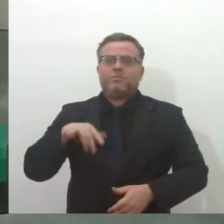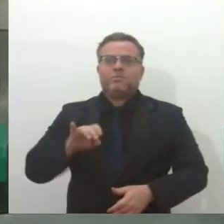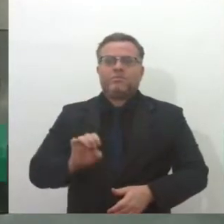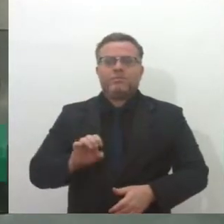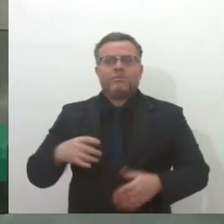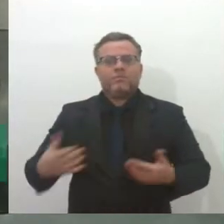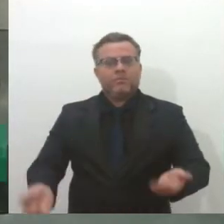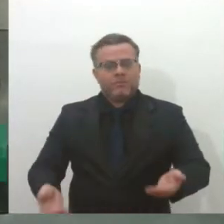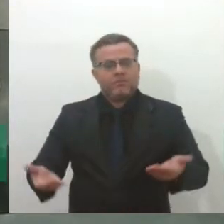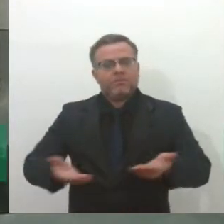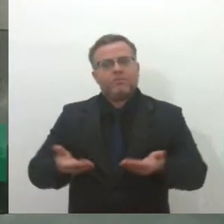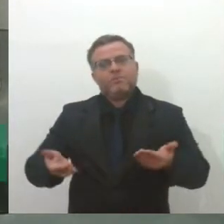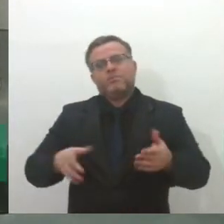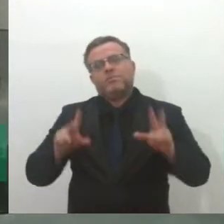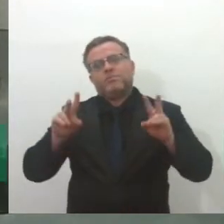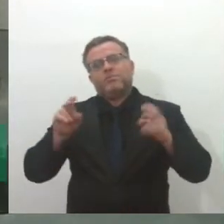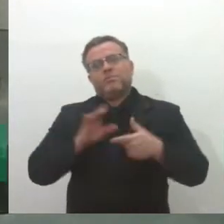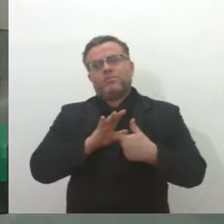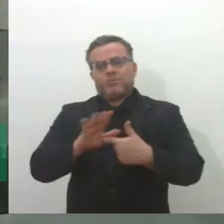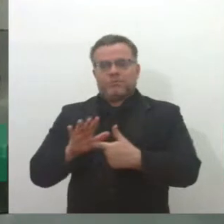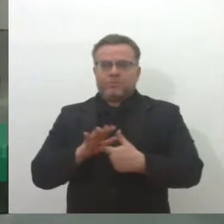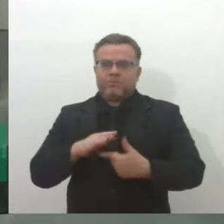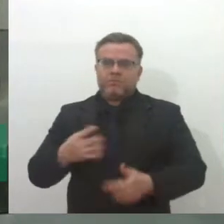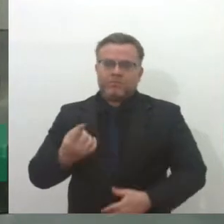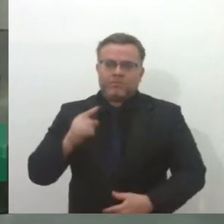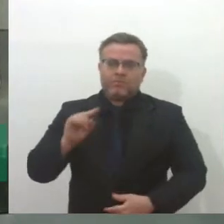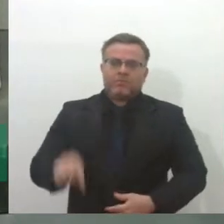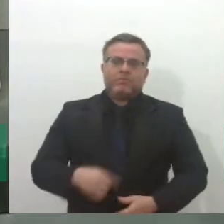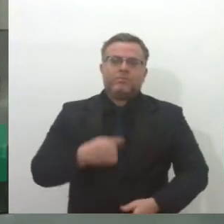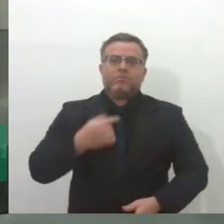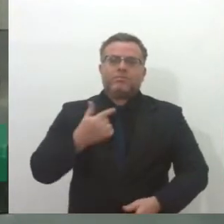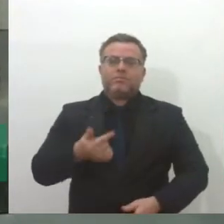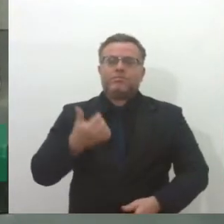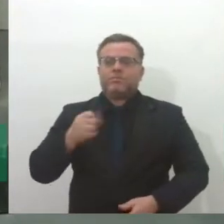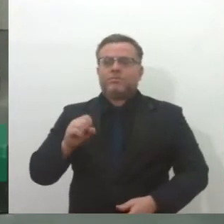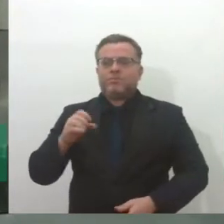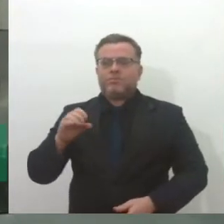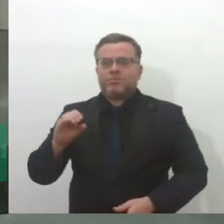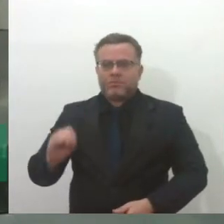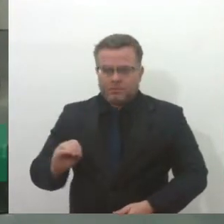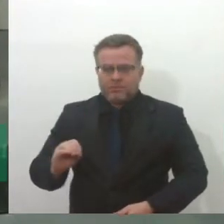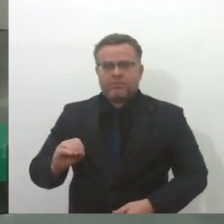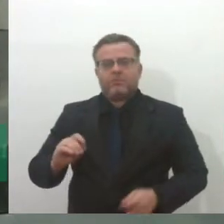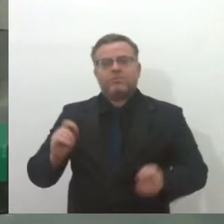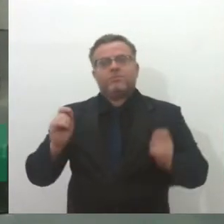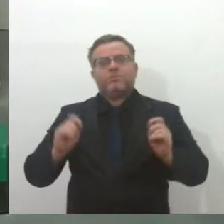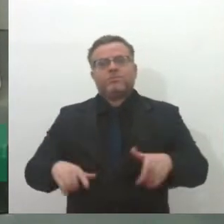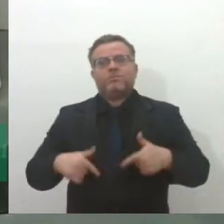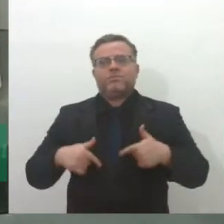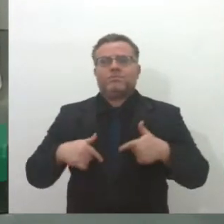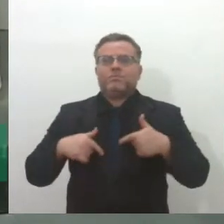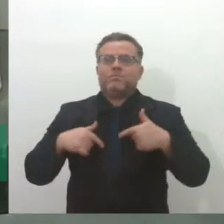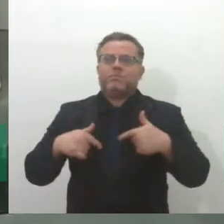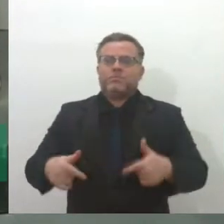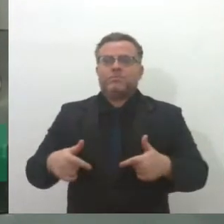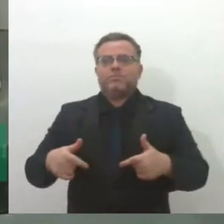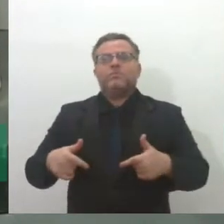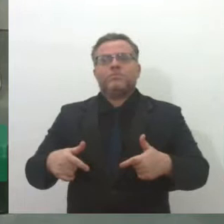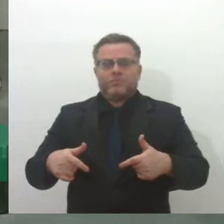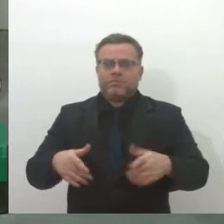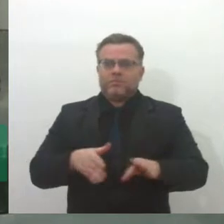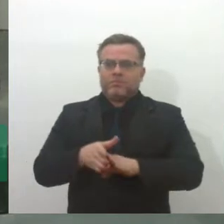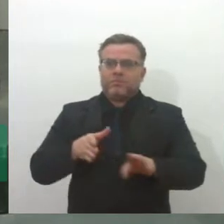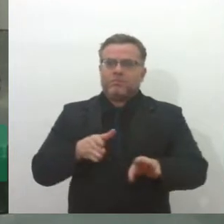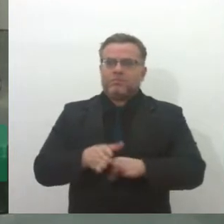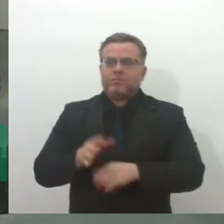hoje, o Projeto de Lei 1280 de 2022, que busca disciplinar a devolução de valores